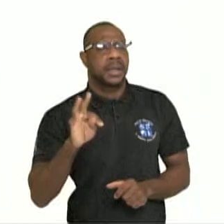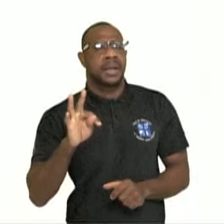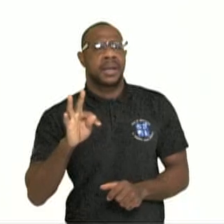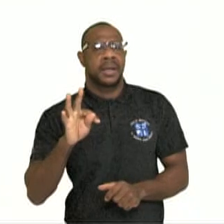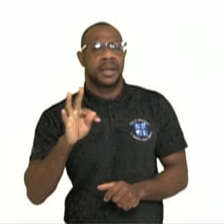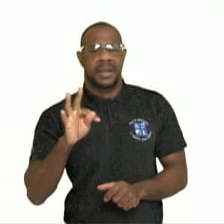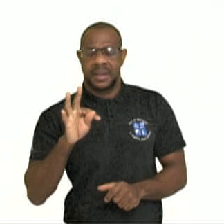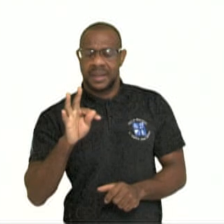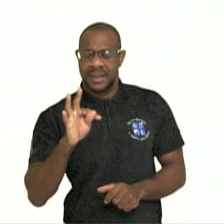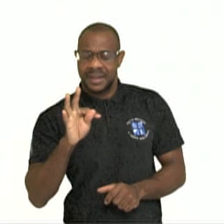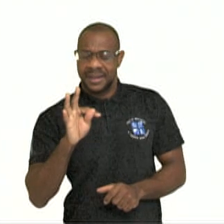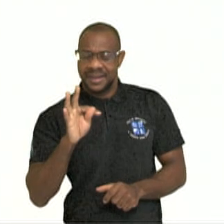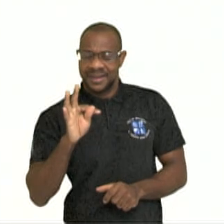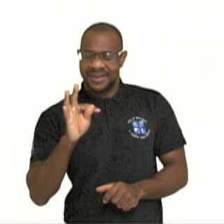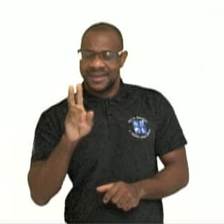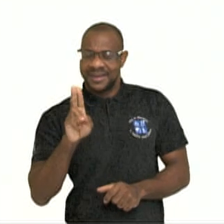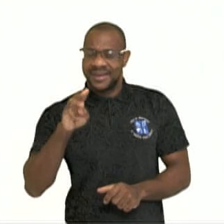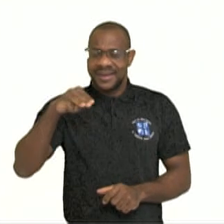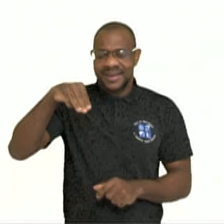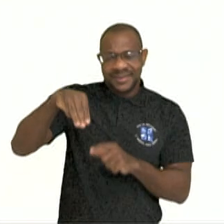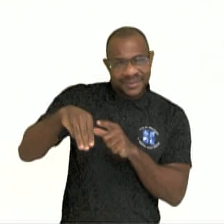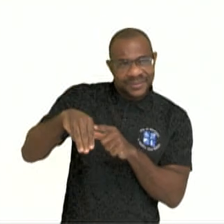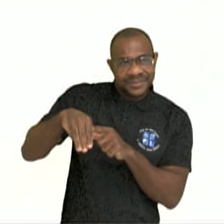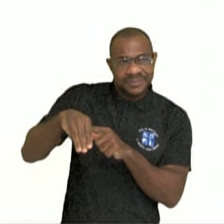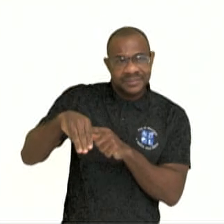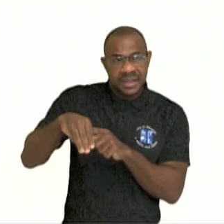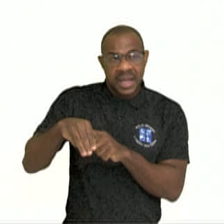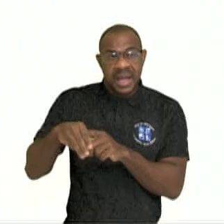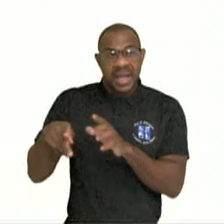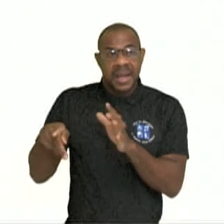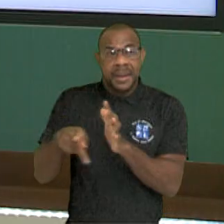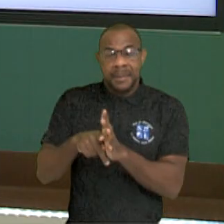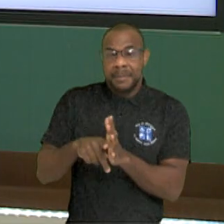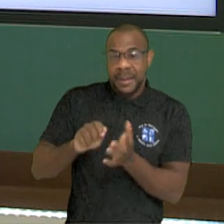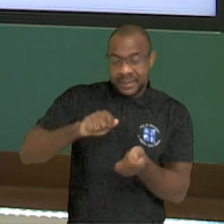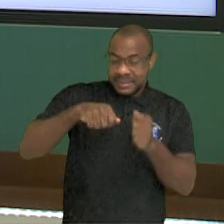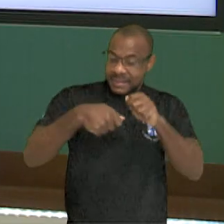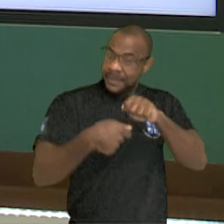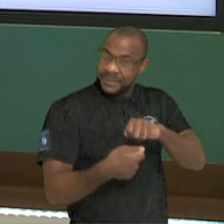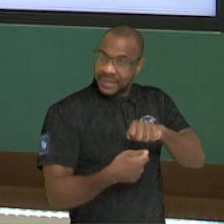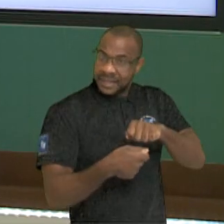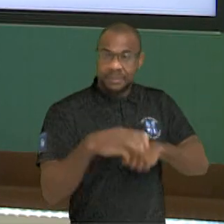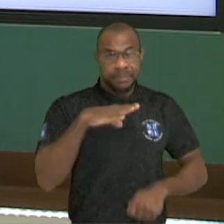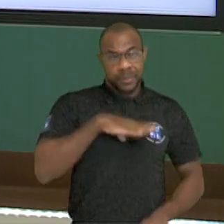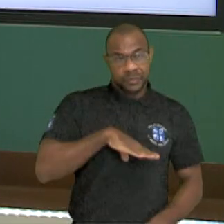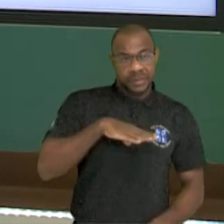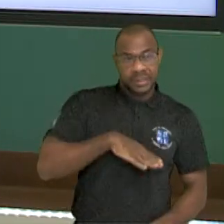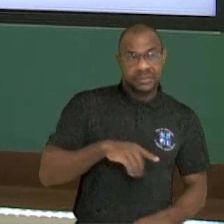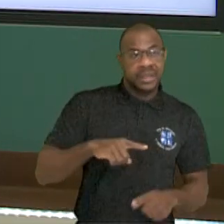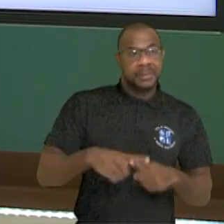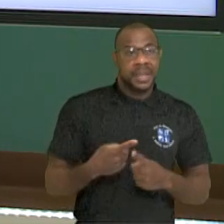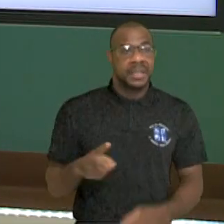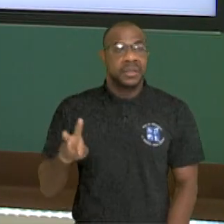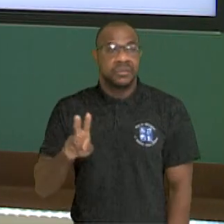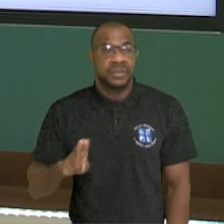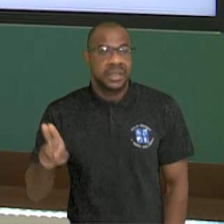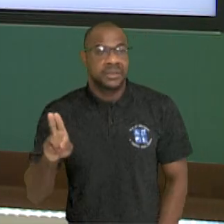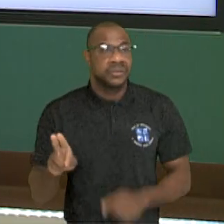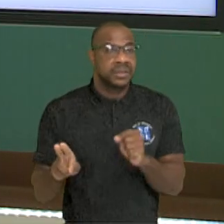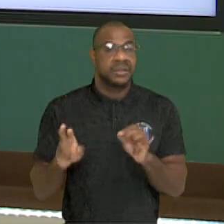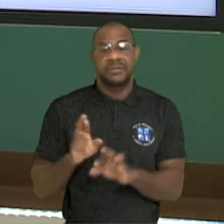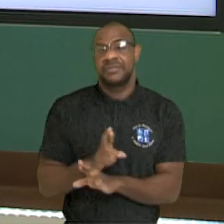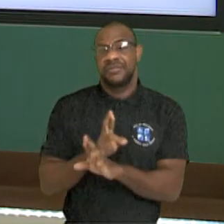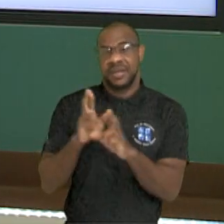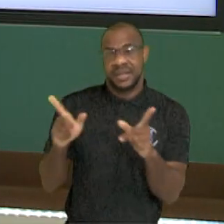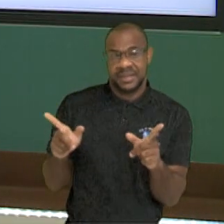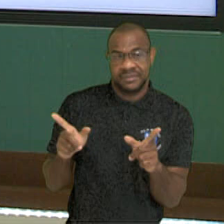forma aportuguesada. Por quê? Ela não tem origem na língua portuguesa, mas ela foi utilizada, né, aqui numa forma diferente